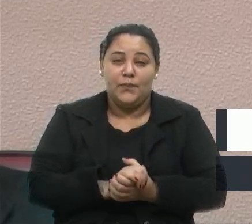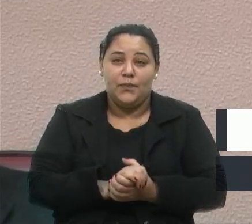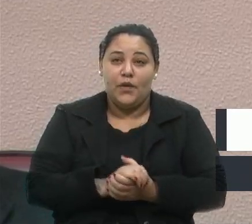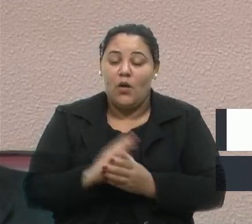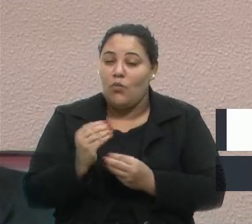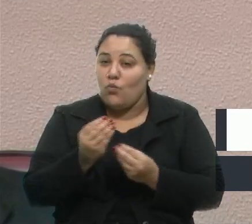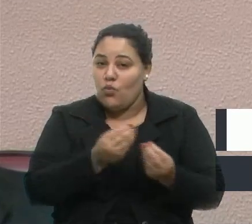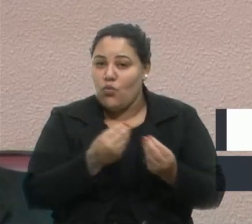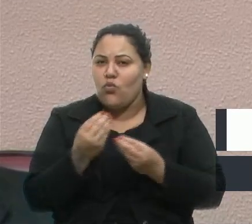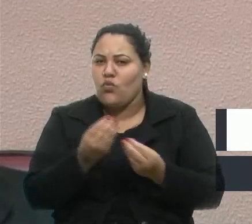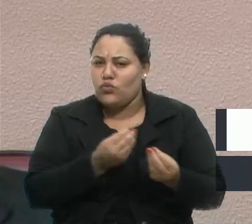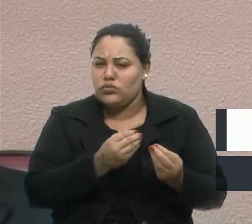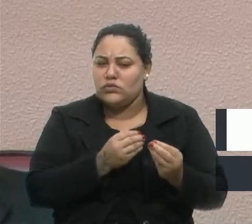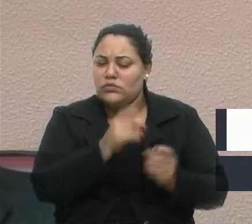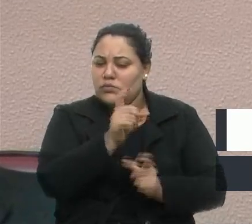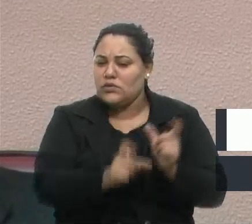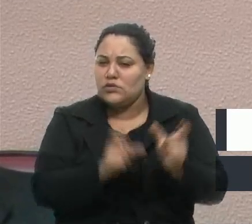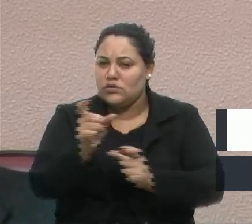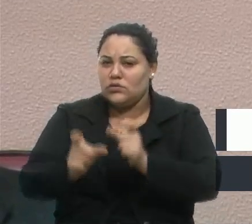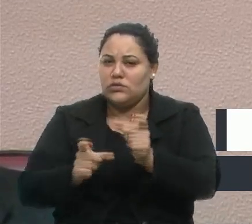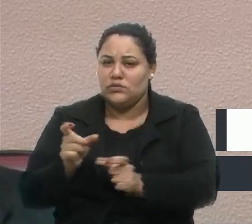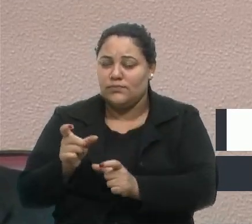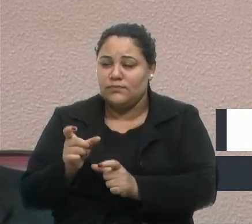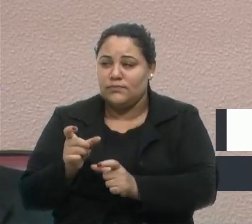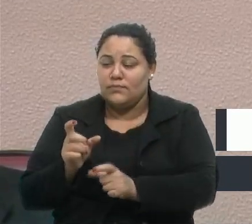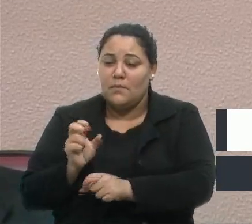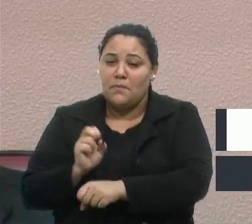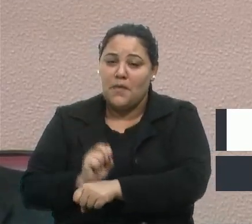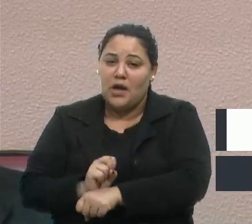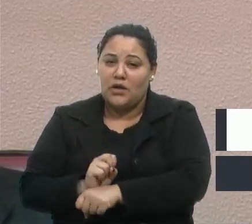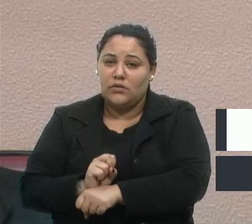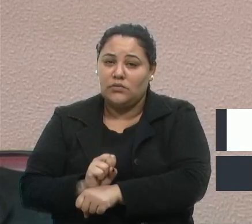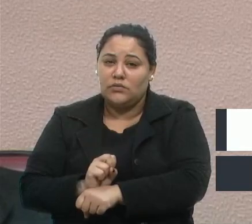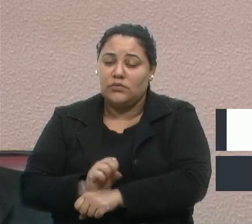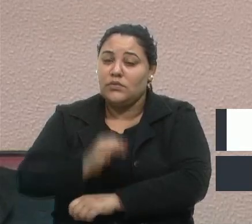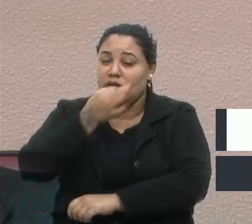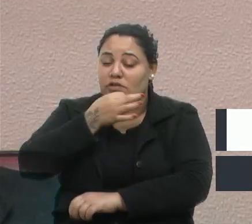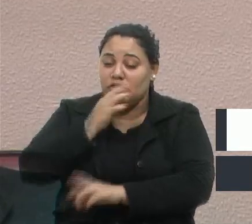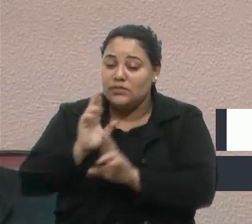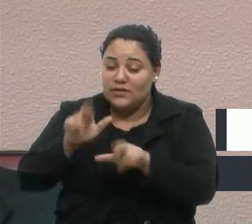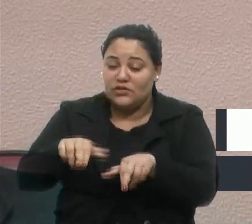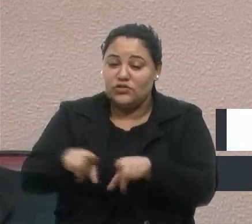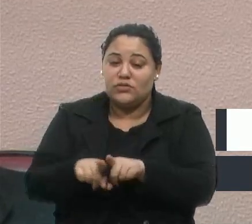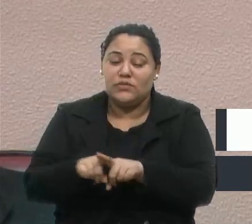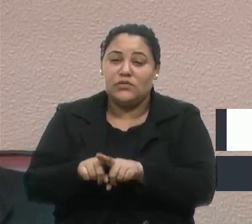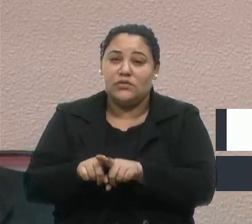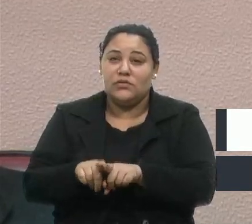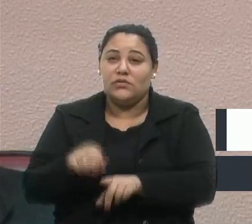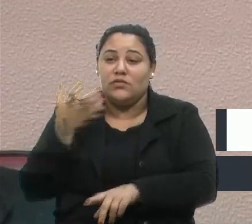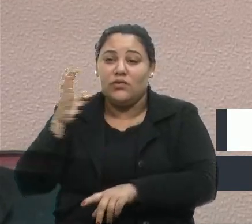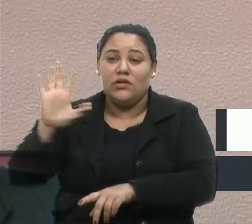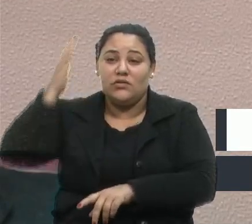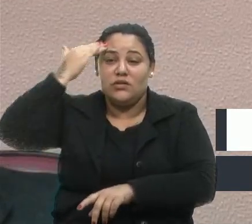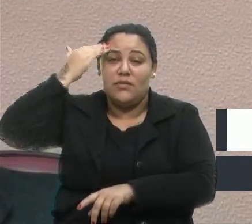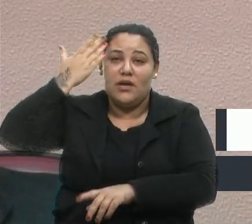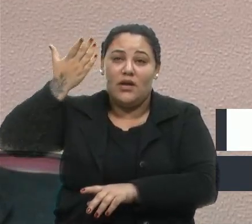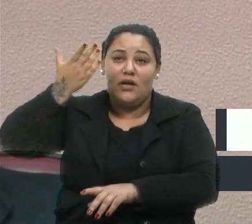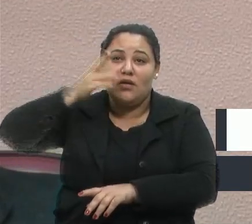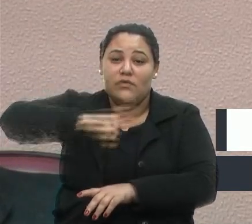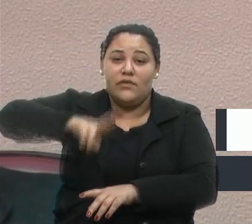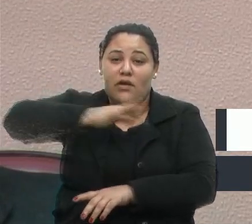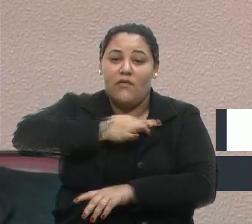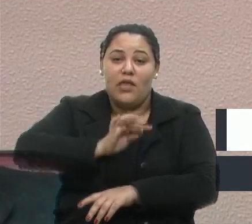muitas forças puxavam para trás, para Caxias e para a região. Não queriam saber de Universidade Federal em